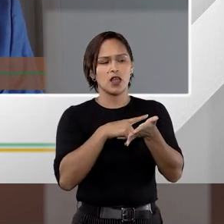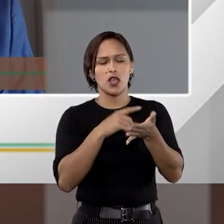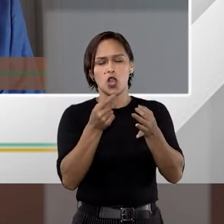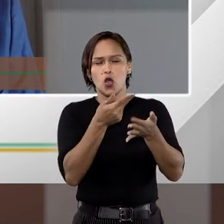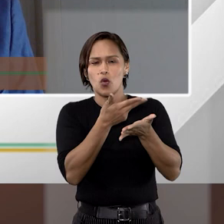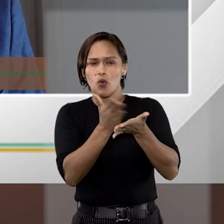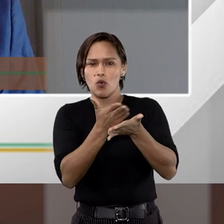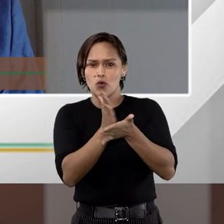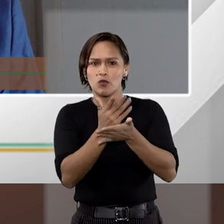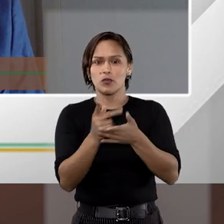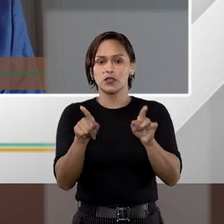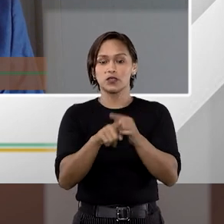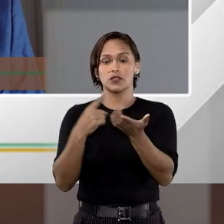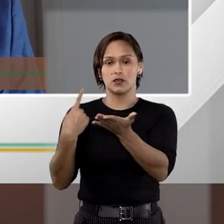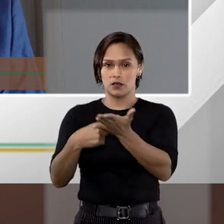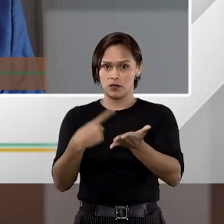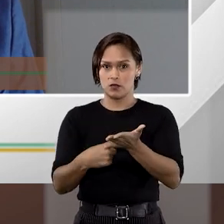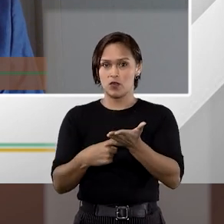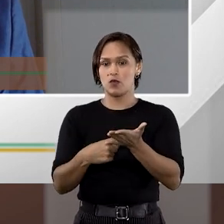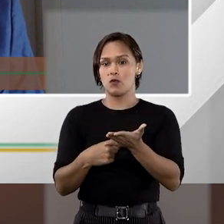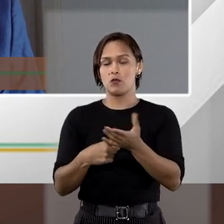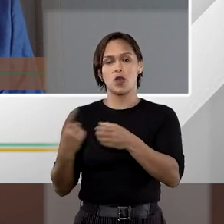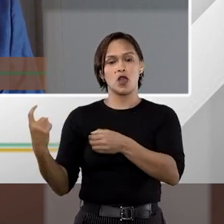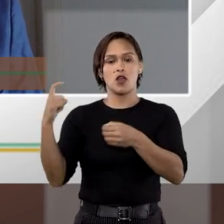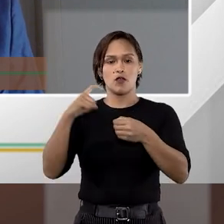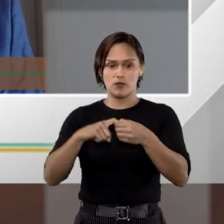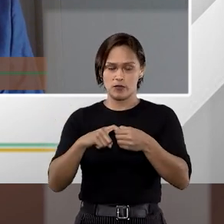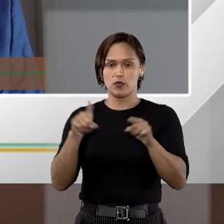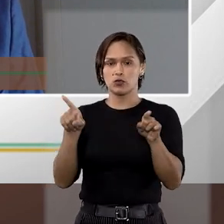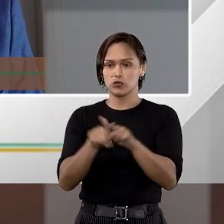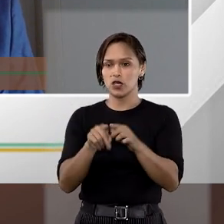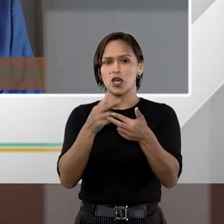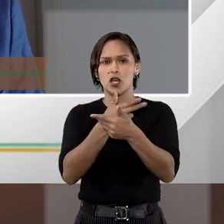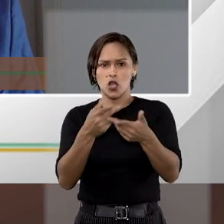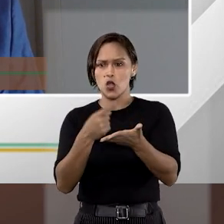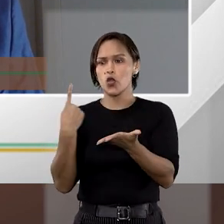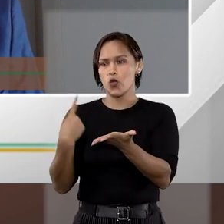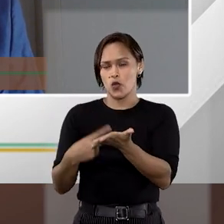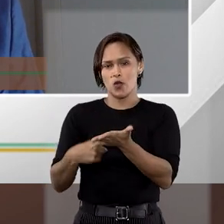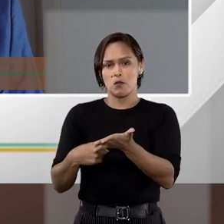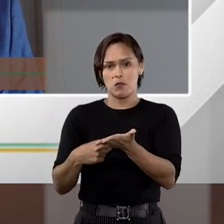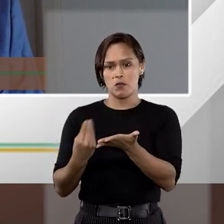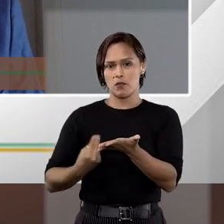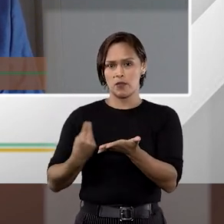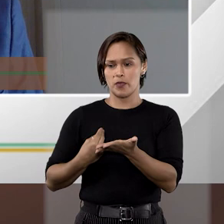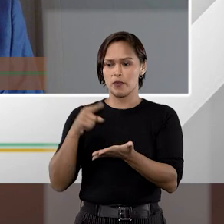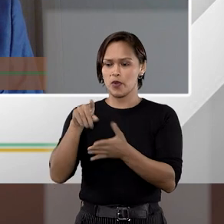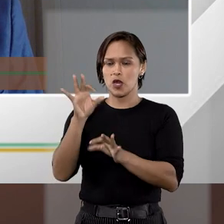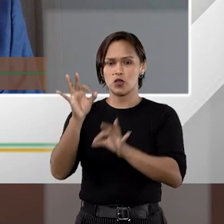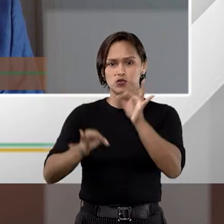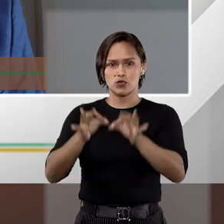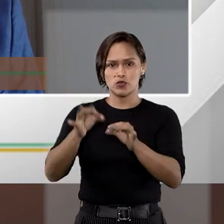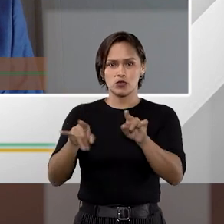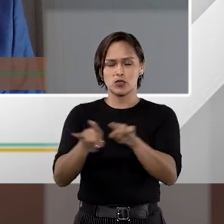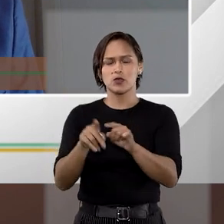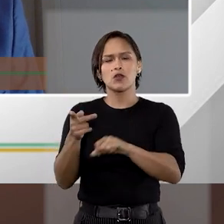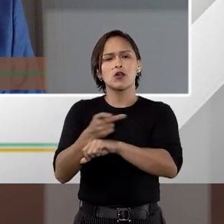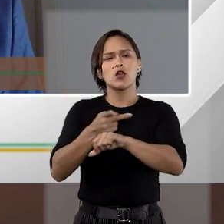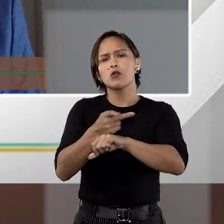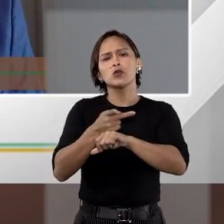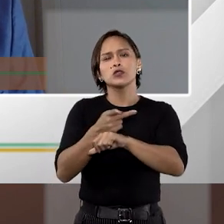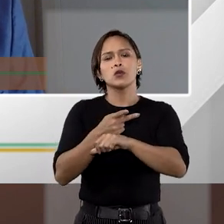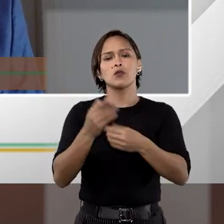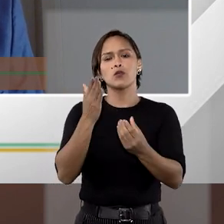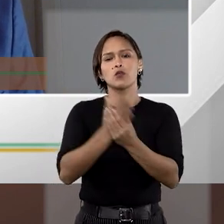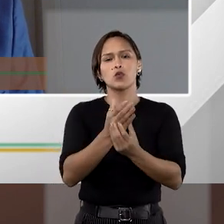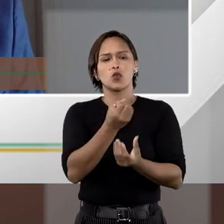termo circunstanciado eles se comprometem a comparecer e muitas vezes comparece em juízo no jecrim procuram